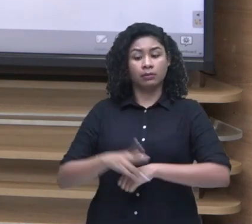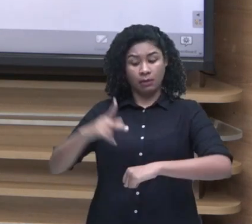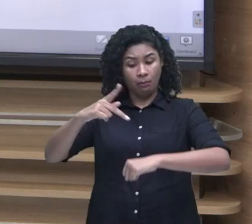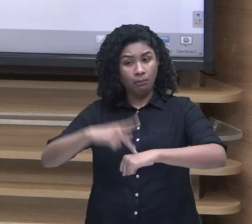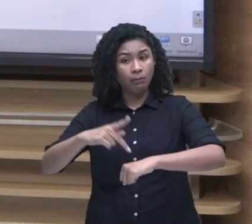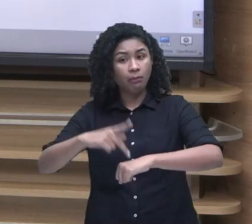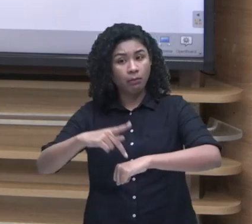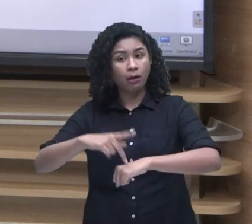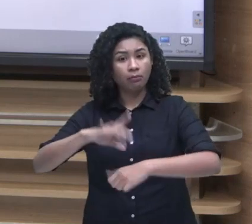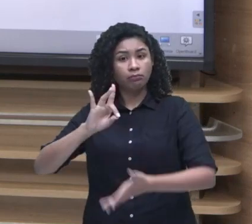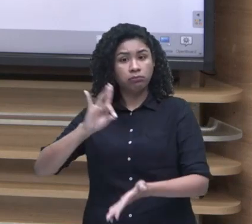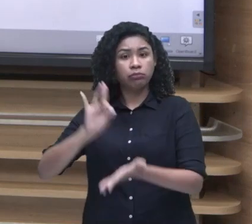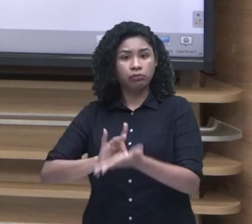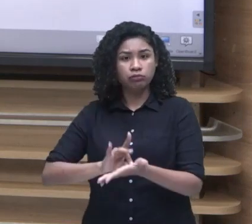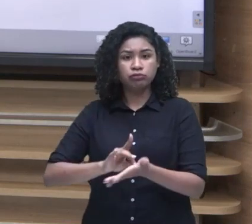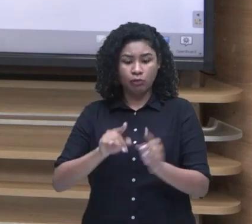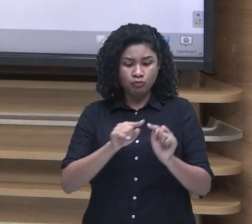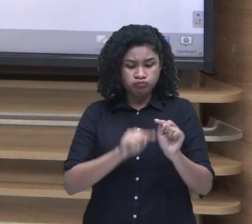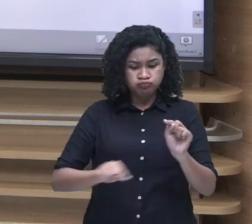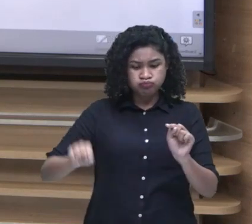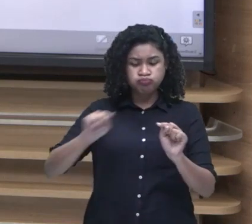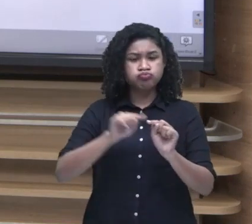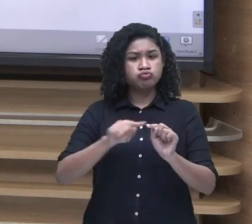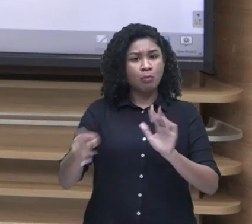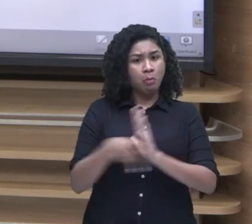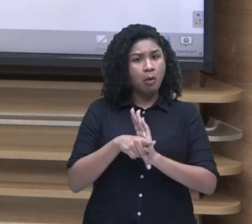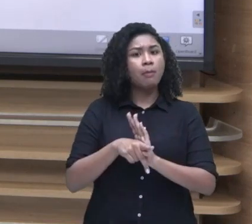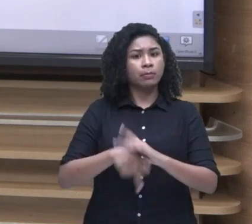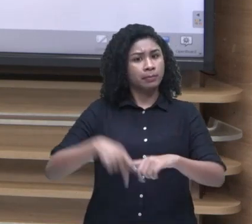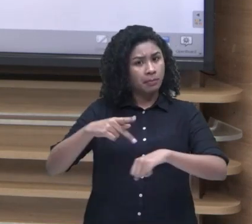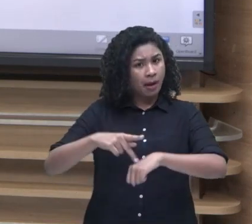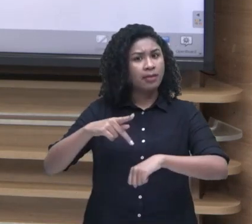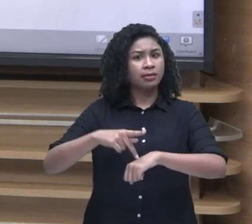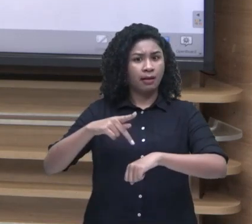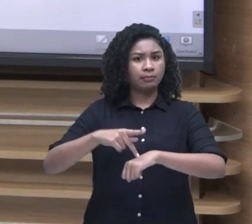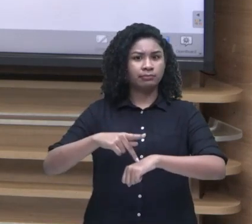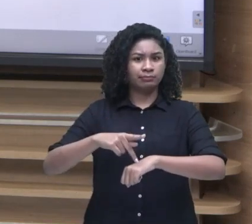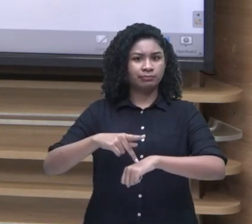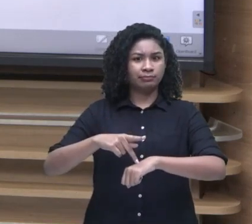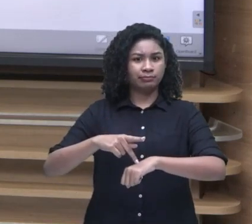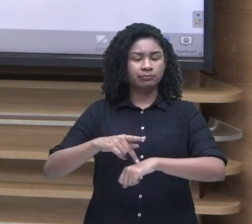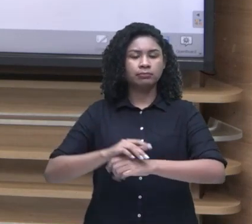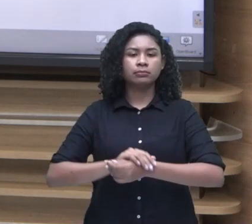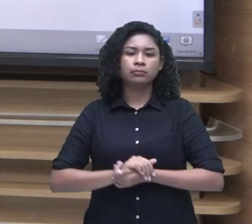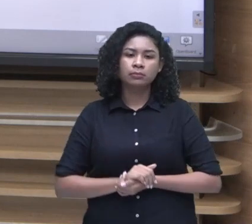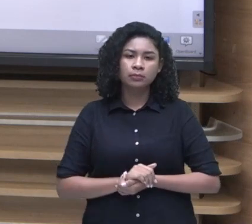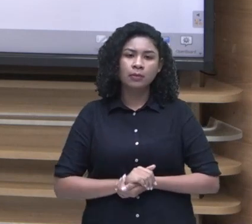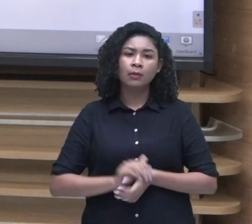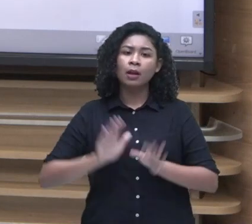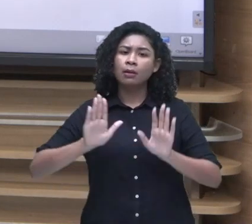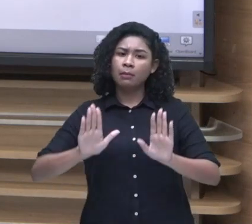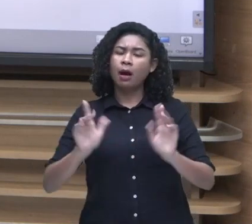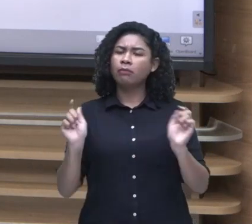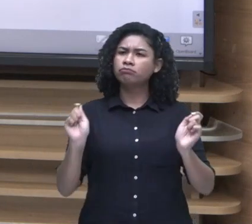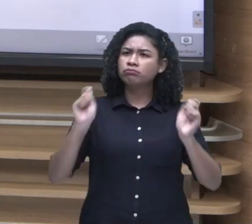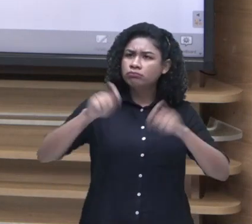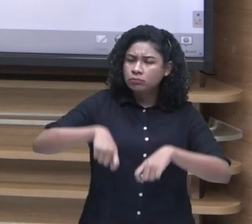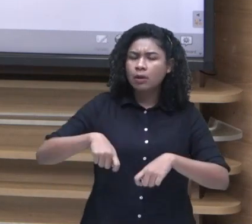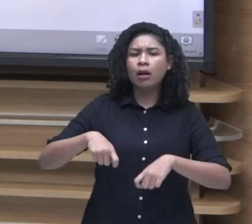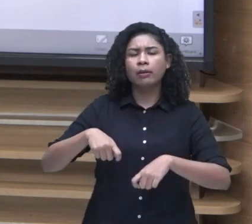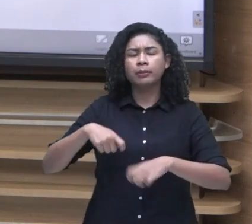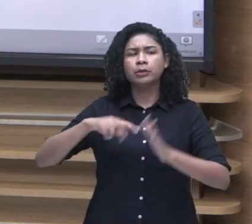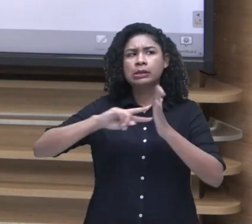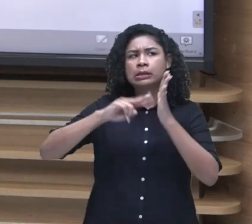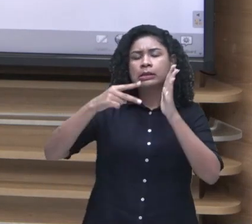mineral, né? Pedra no seu sentido próprio, literal. Mas eu posso utilizar pedra com